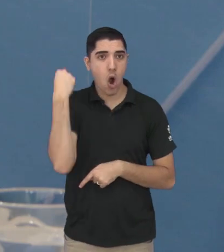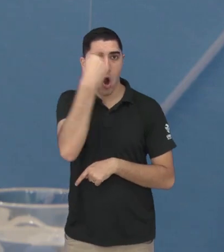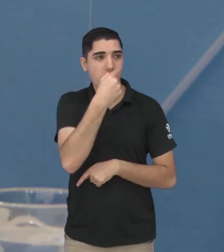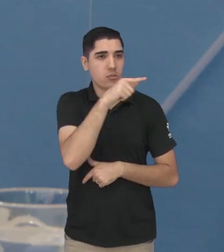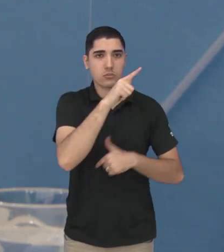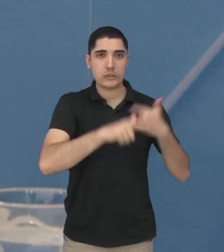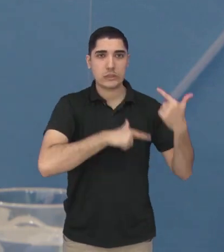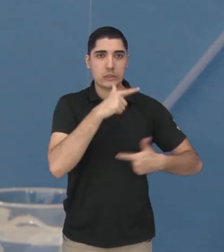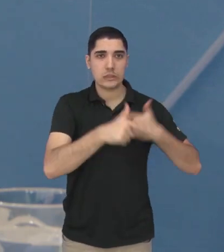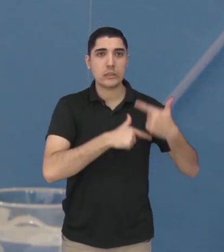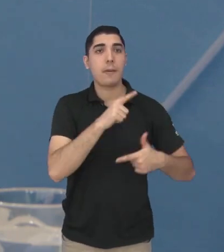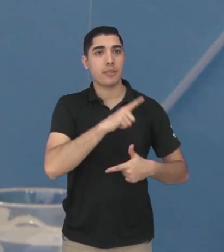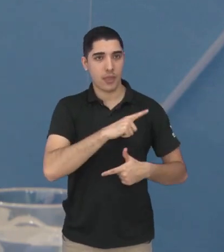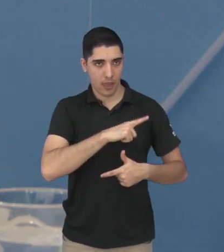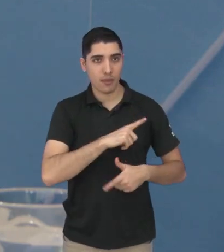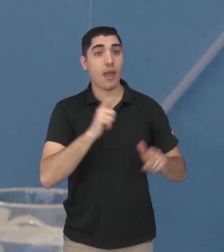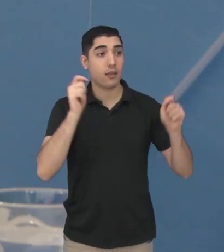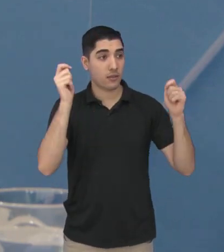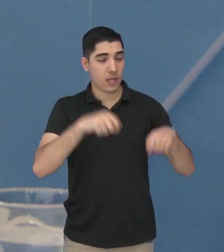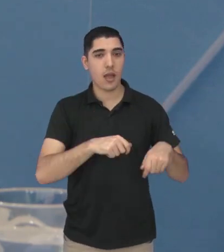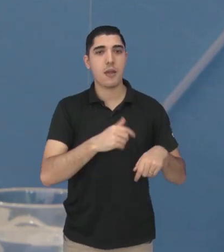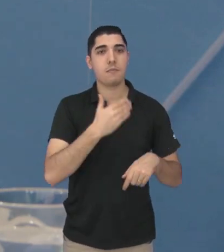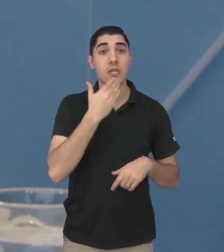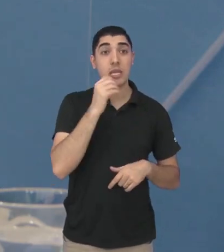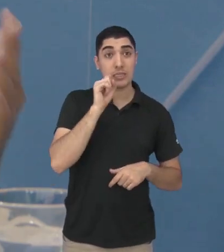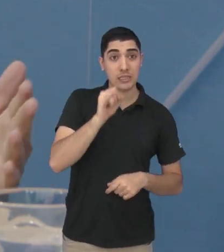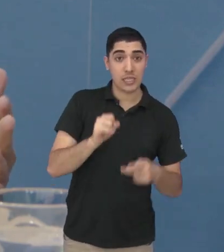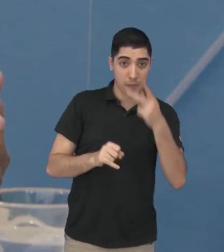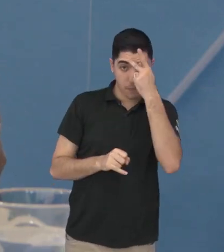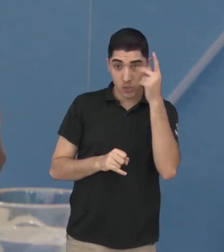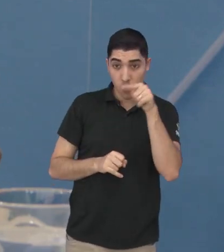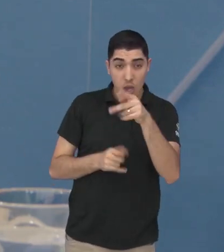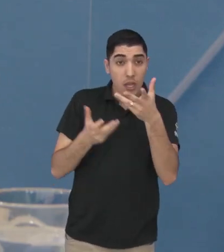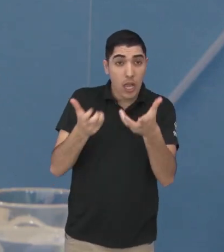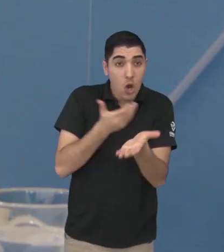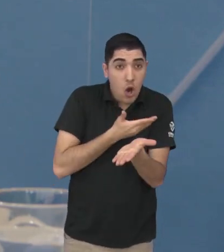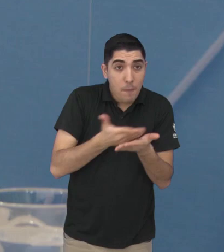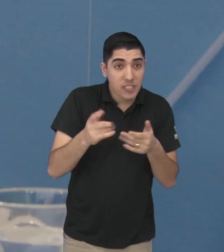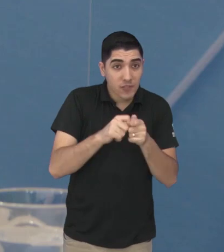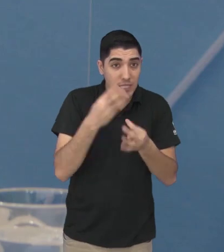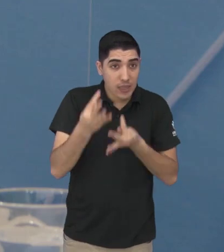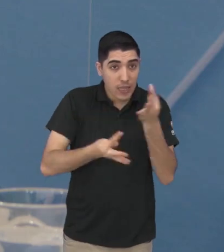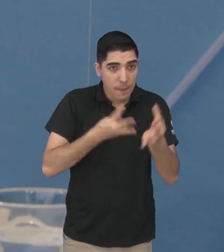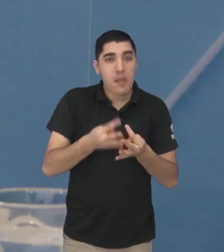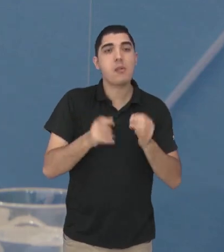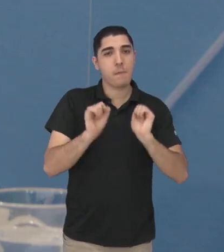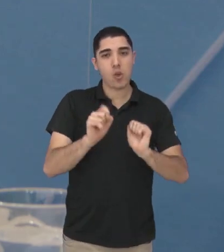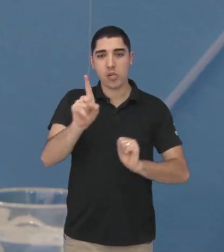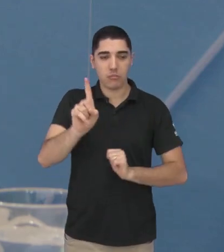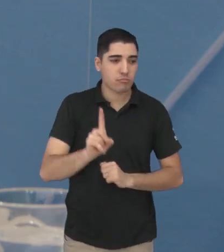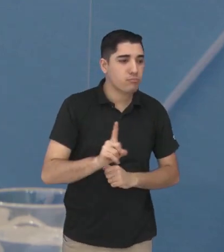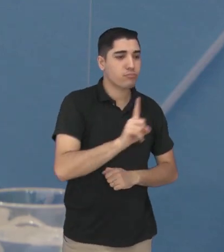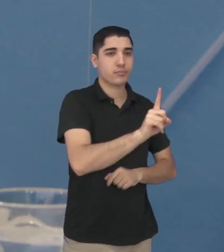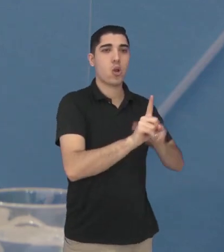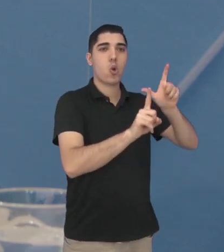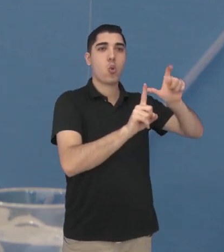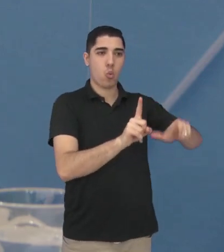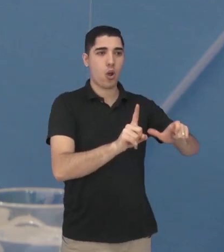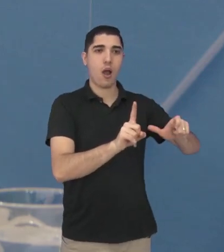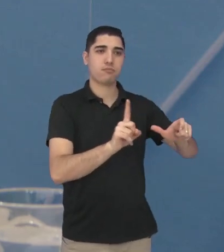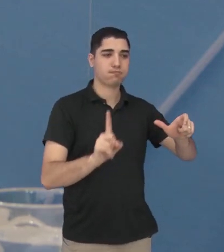nós ampliamos o horário, para que a pessoa, no momento que ela quer o tratamento, ela possa procurar esse